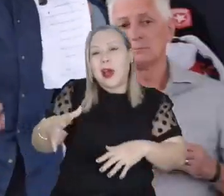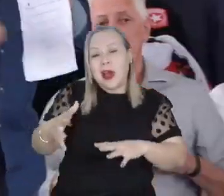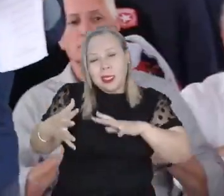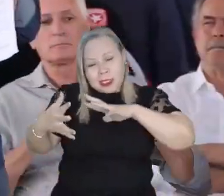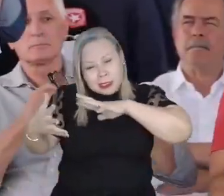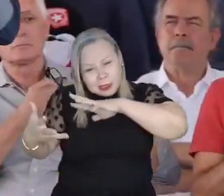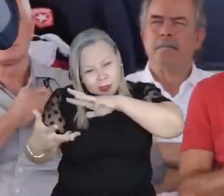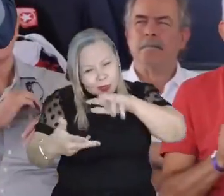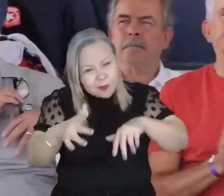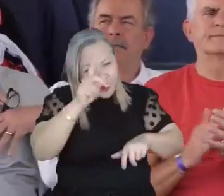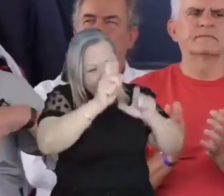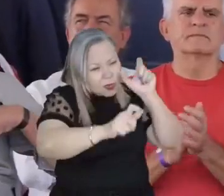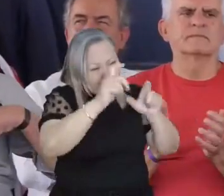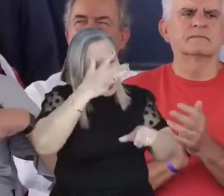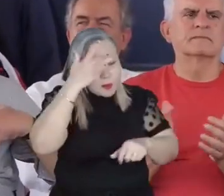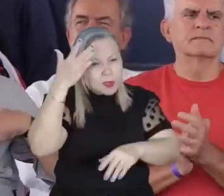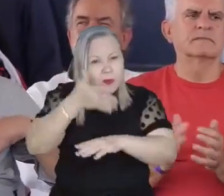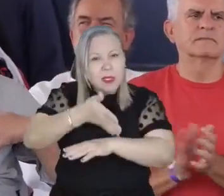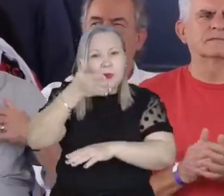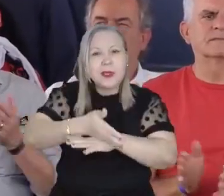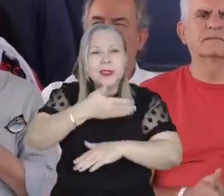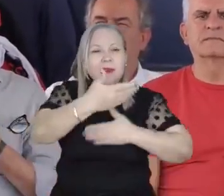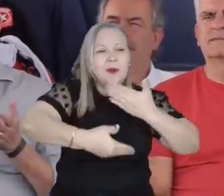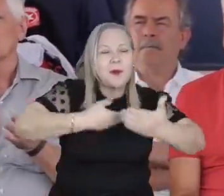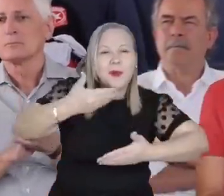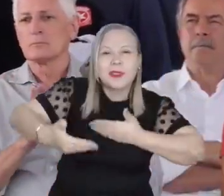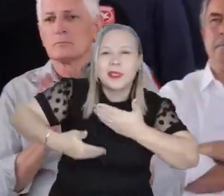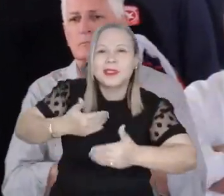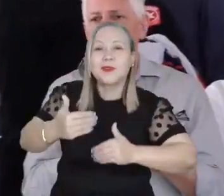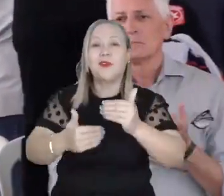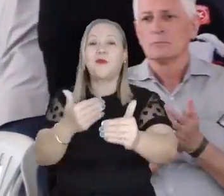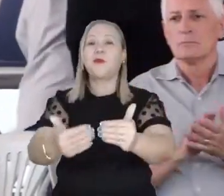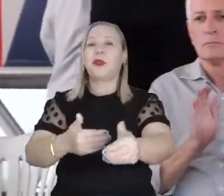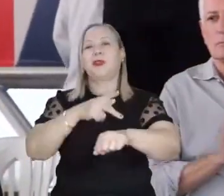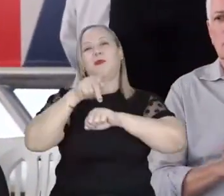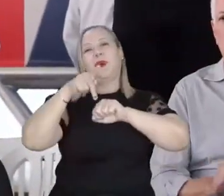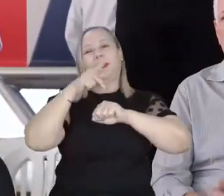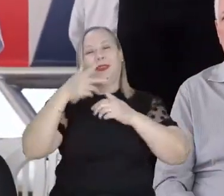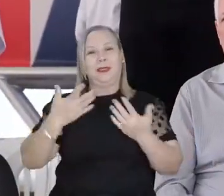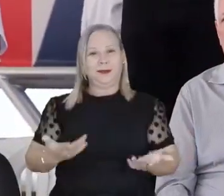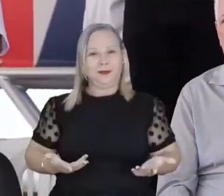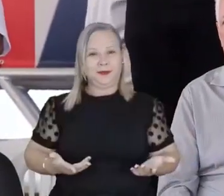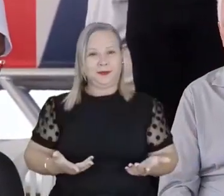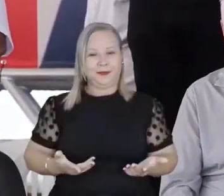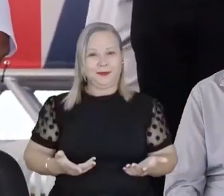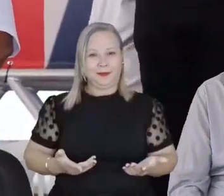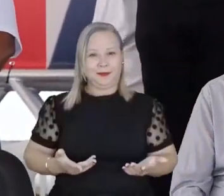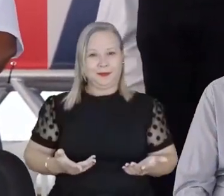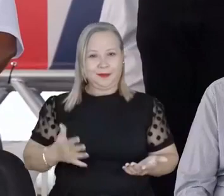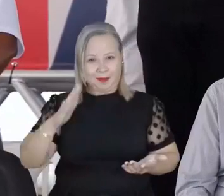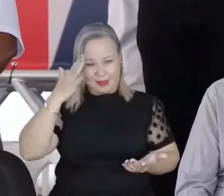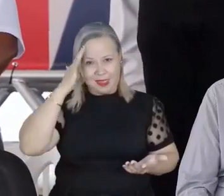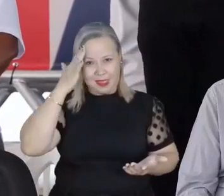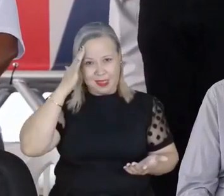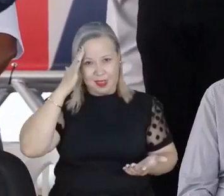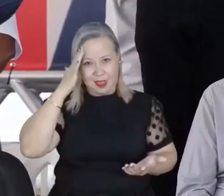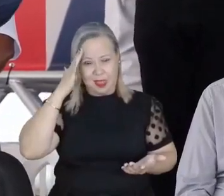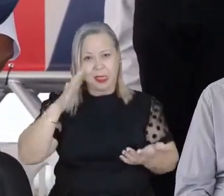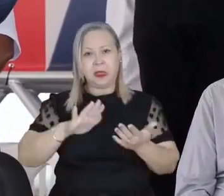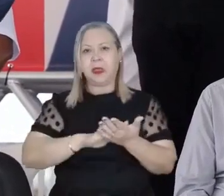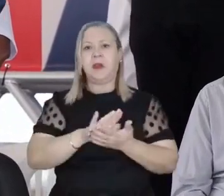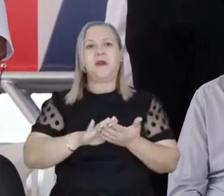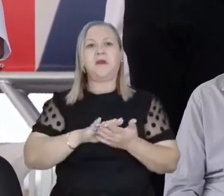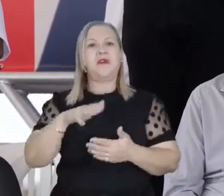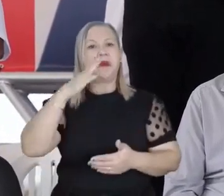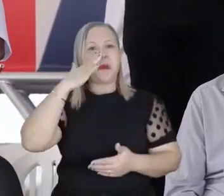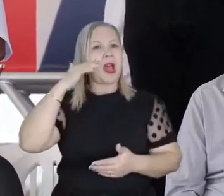do processo de desenvolvimento do país. Não foi nenhum marxista que disse isso. O Henry